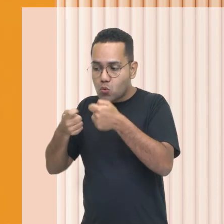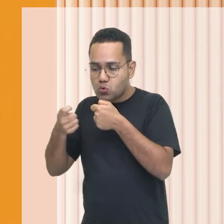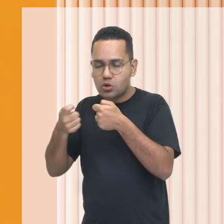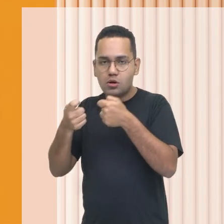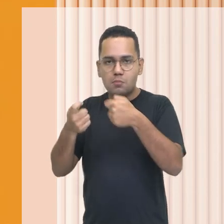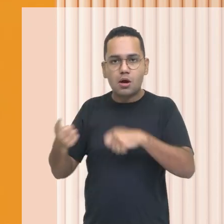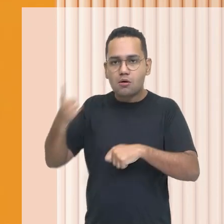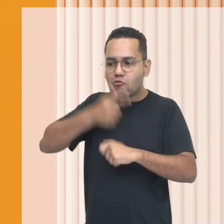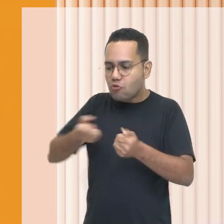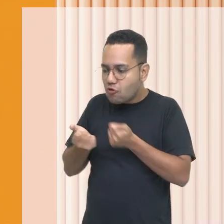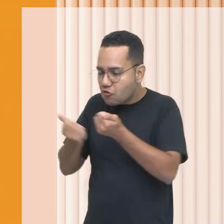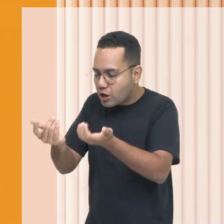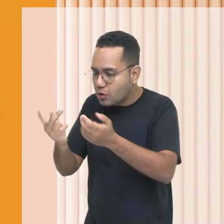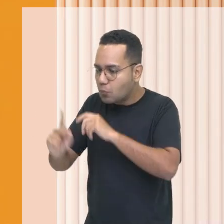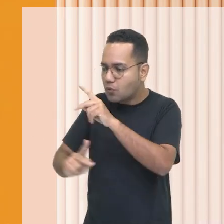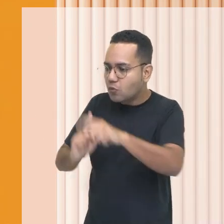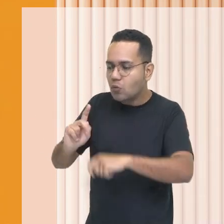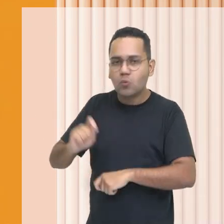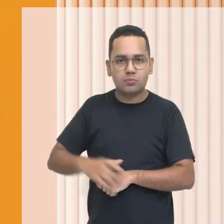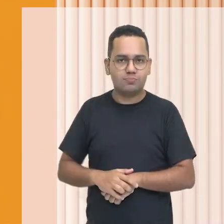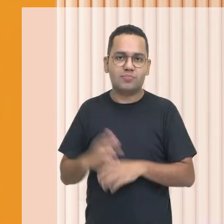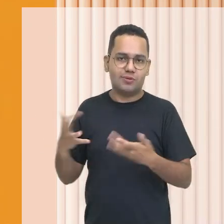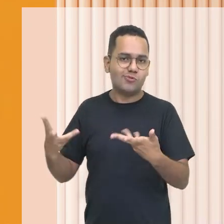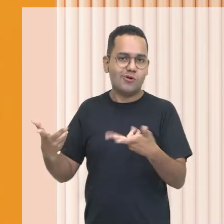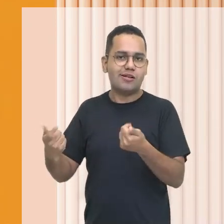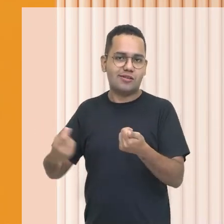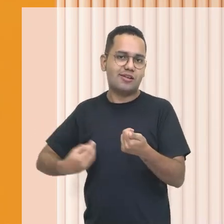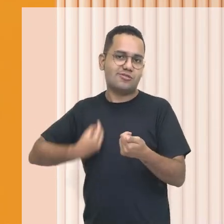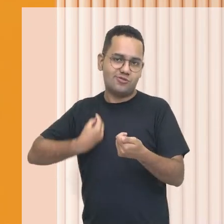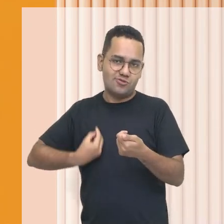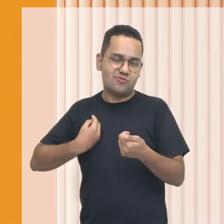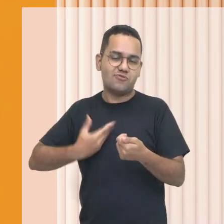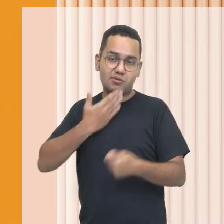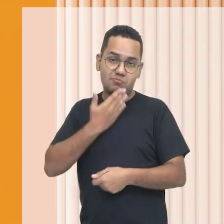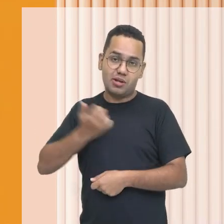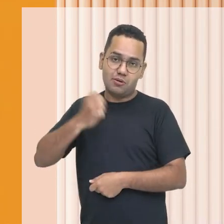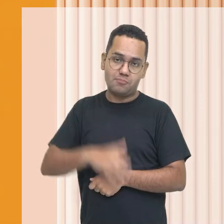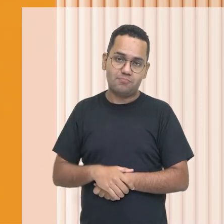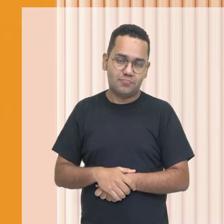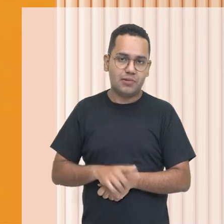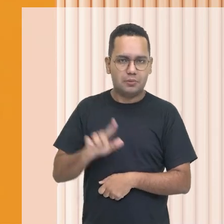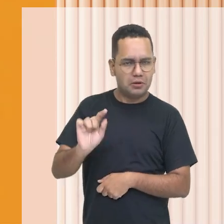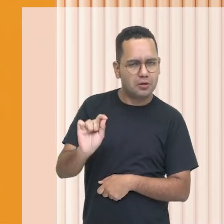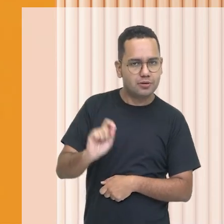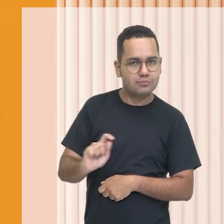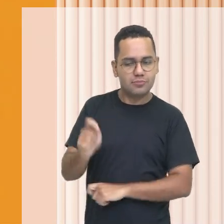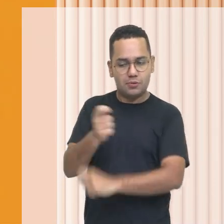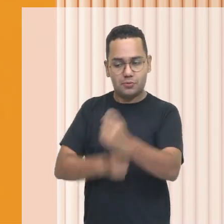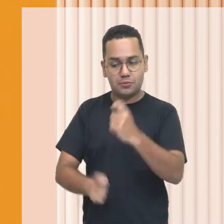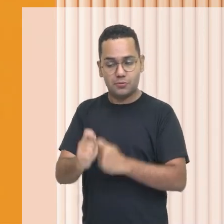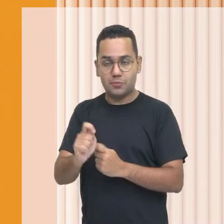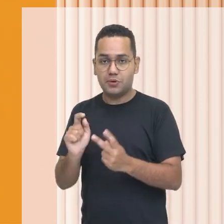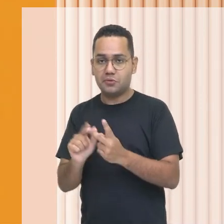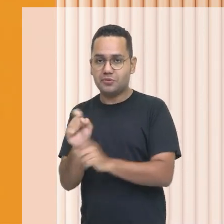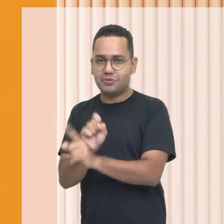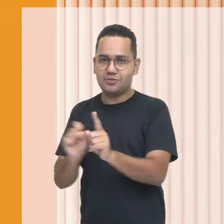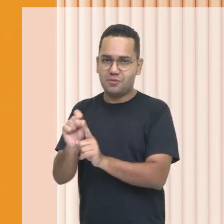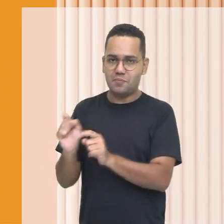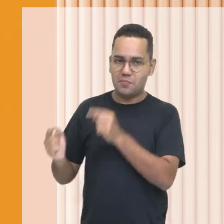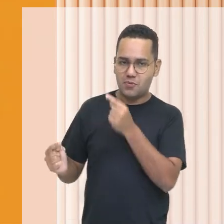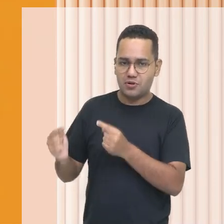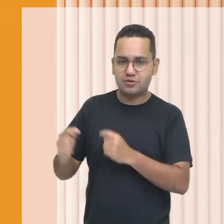consiga trazer para a sua população, né, uma qualidade melhor econômica, social e